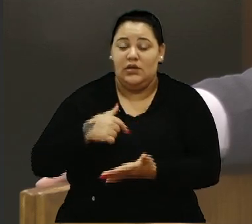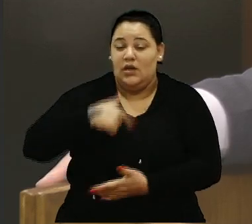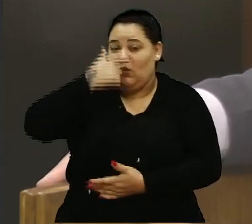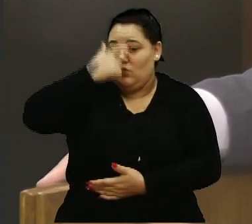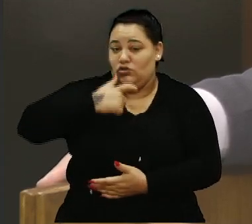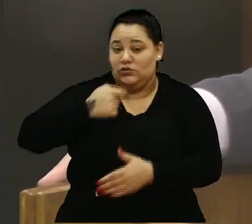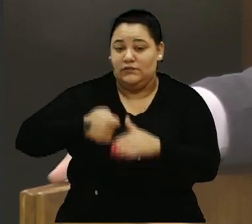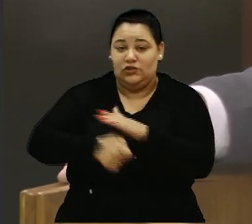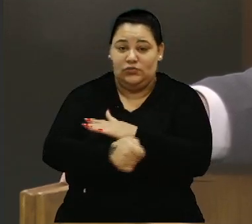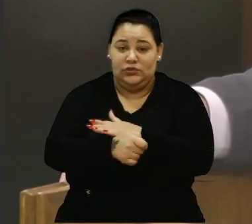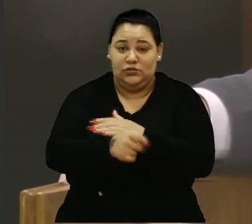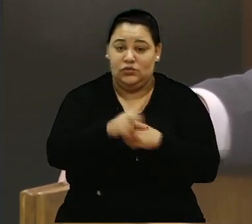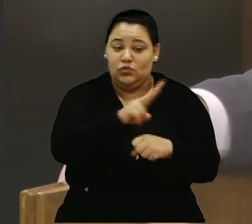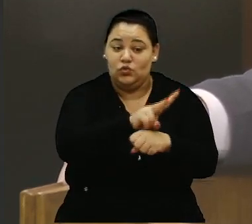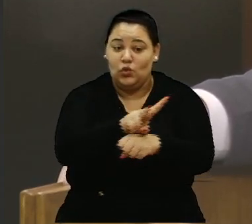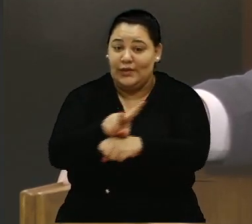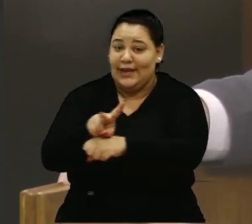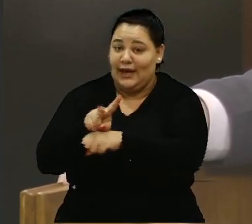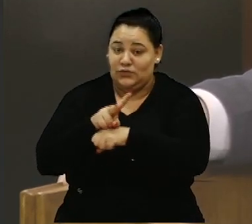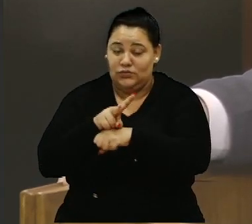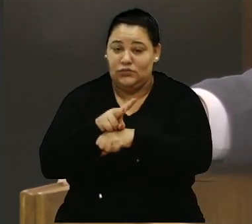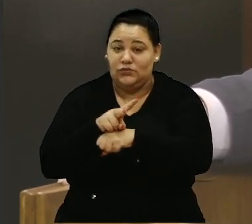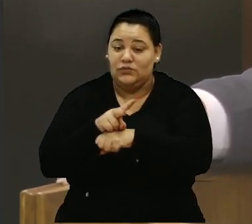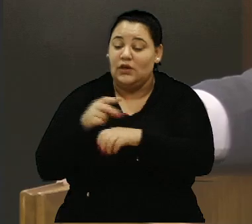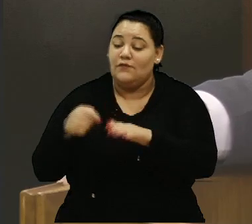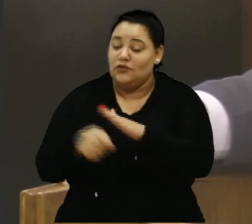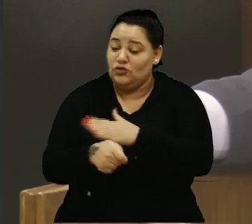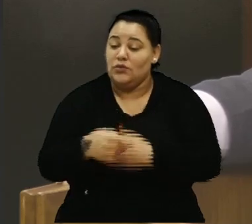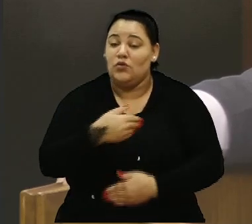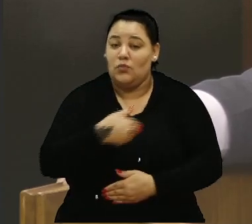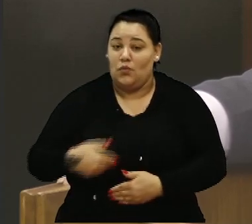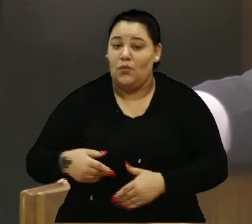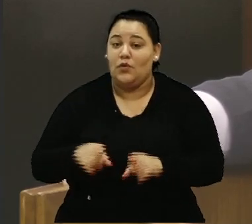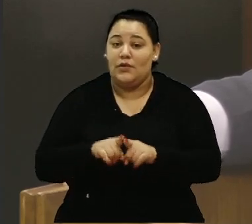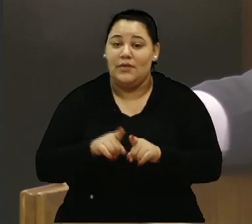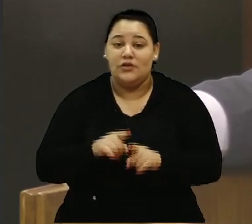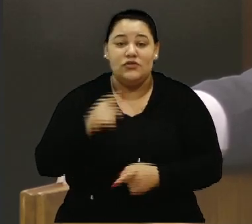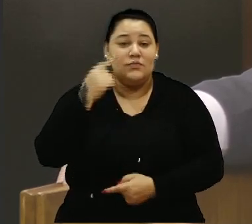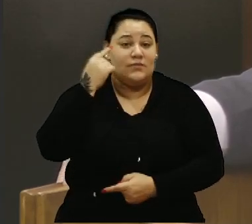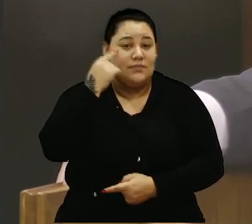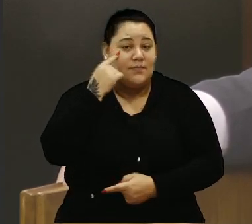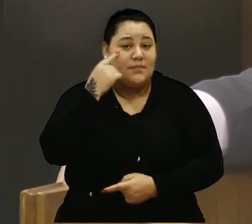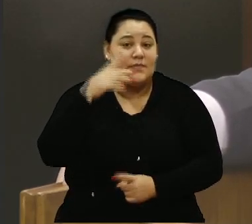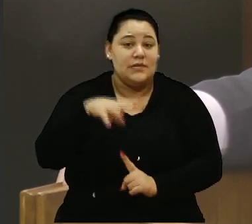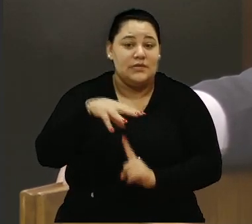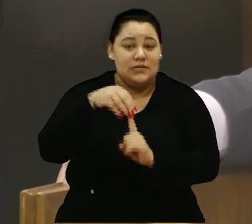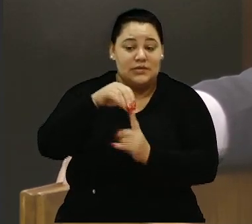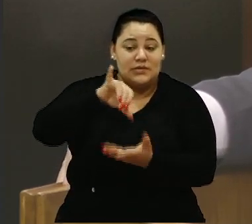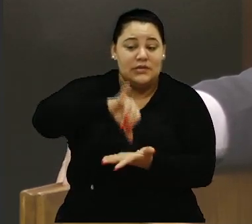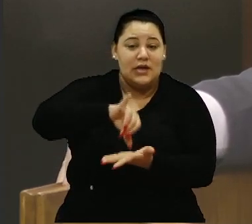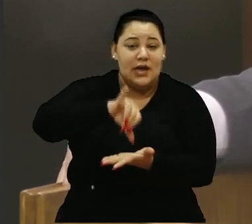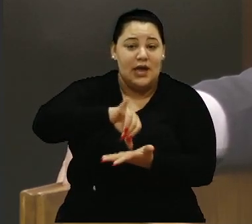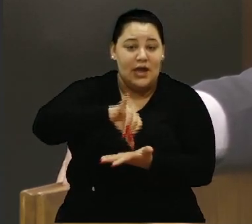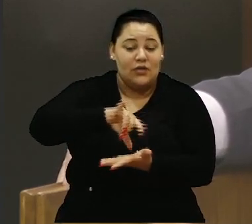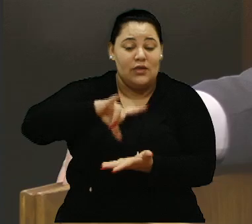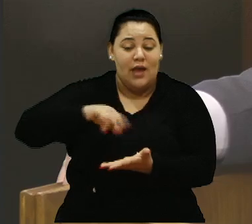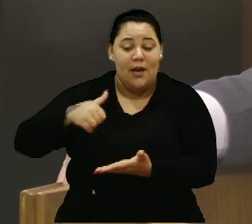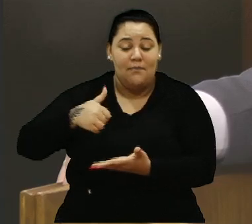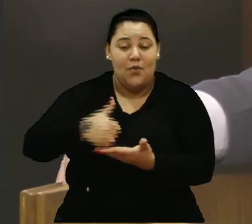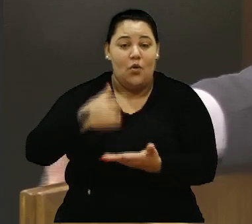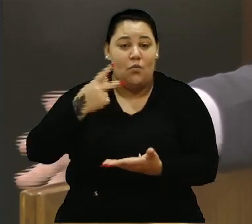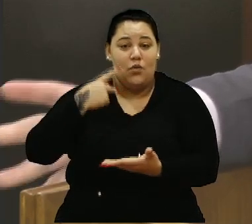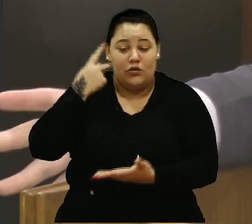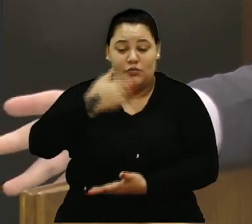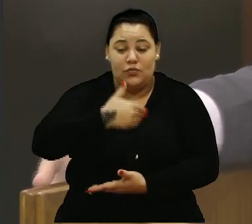investimento, a proteção passa pelo investimento público, né? A gente precisa pensar em centros de referência, em lugares onde exista o apoio a políticas públicas, a